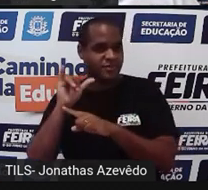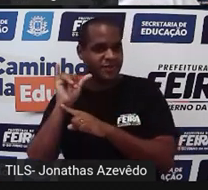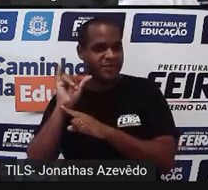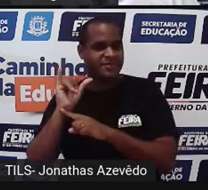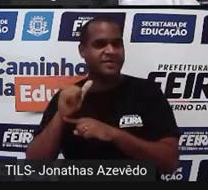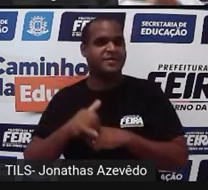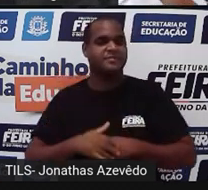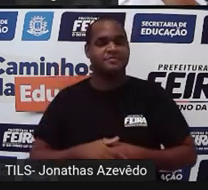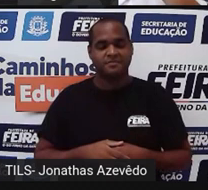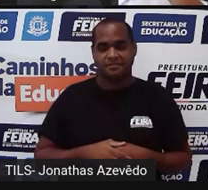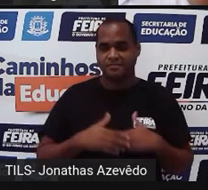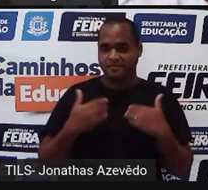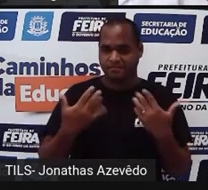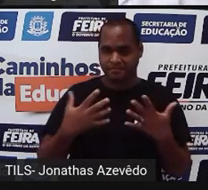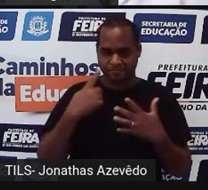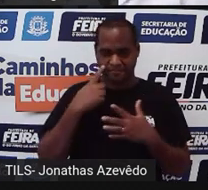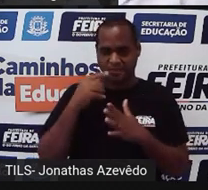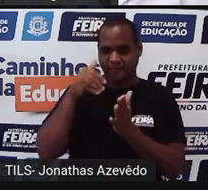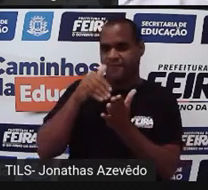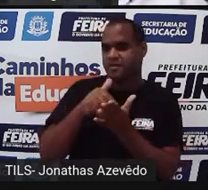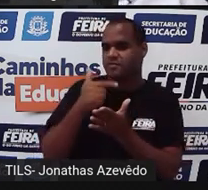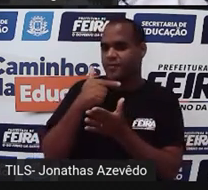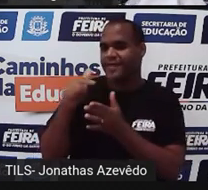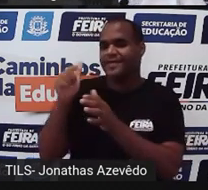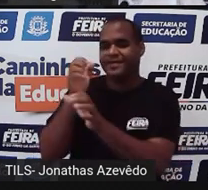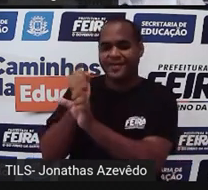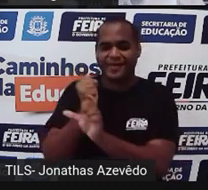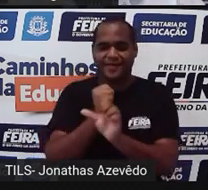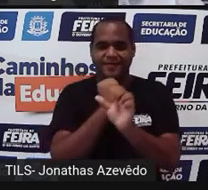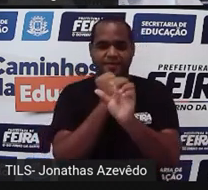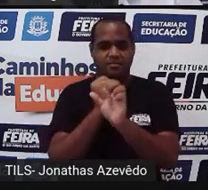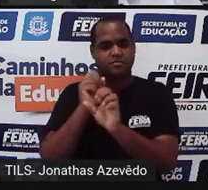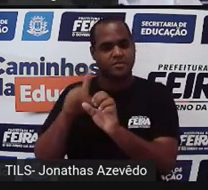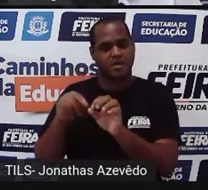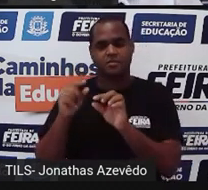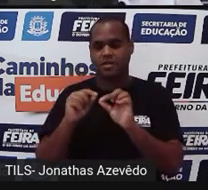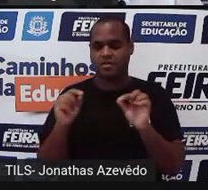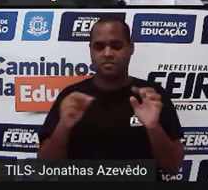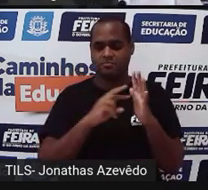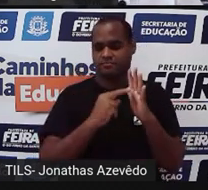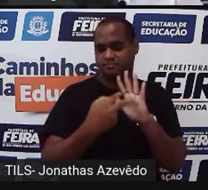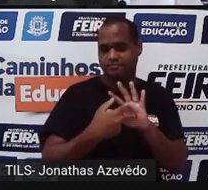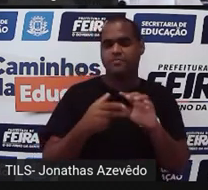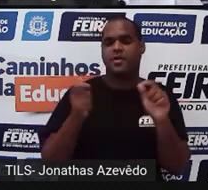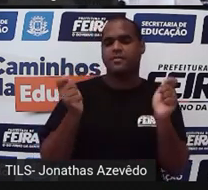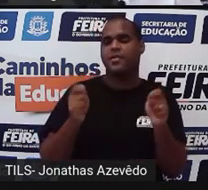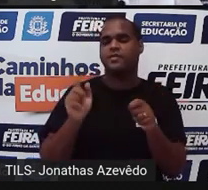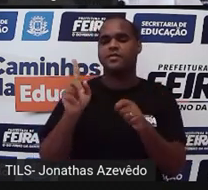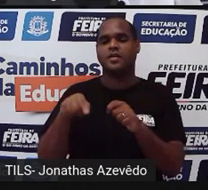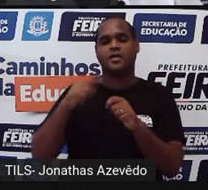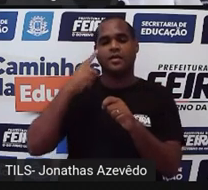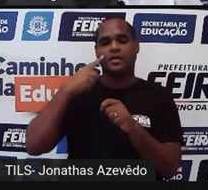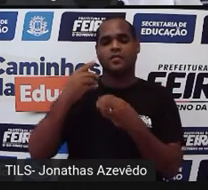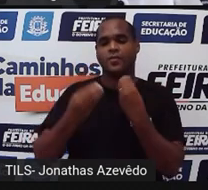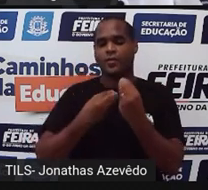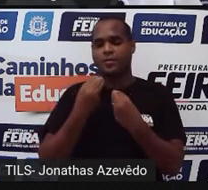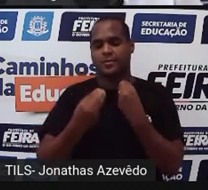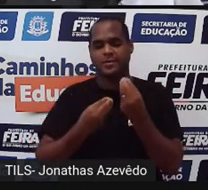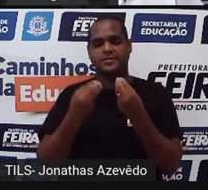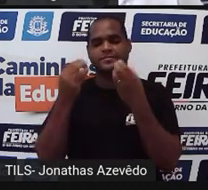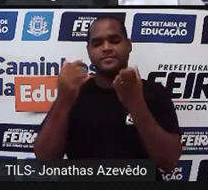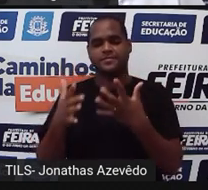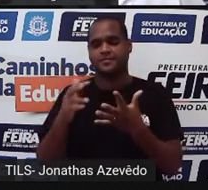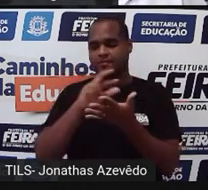y. Então, como são infinitos pontos, essa reta significa que a equação ela